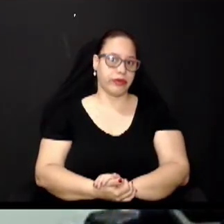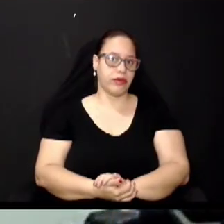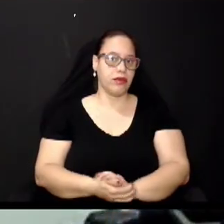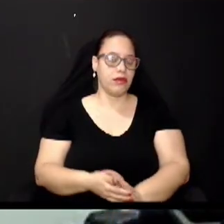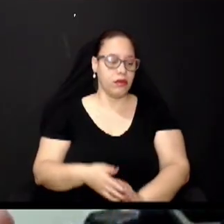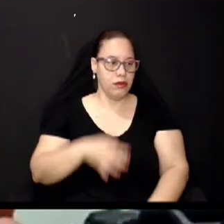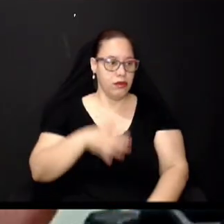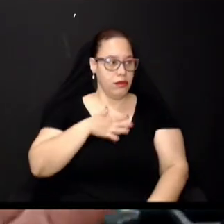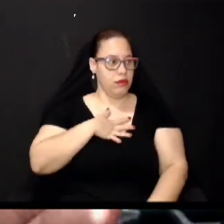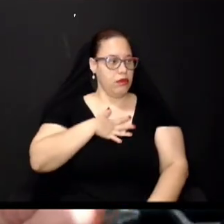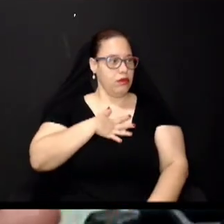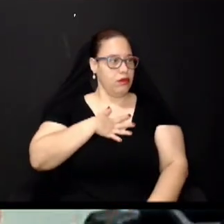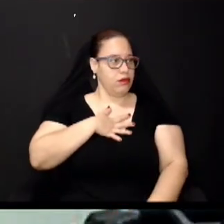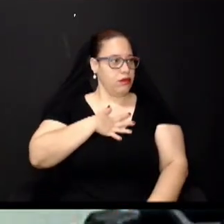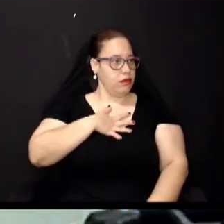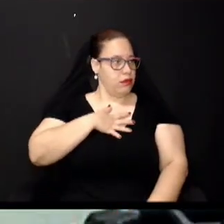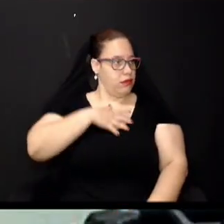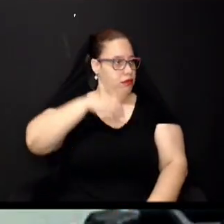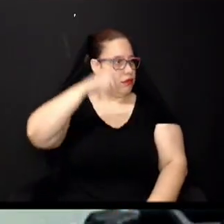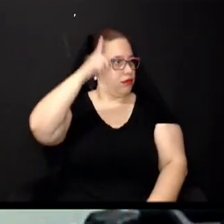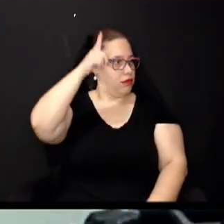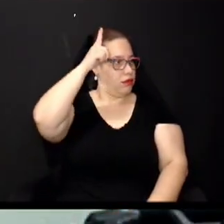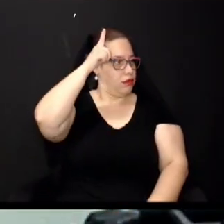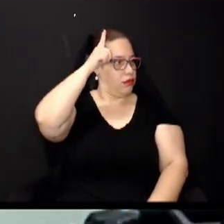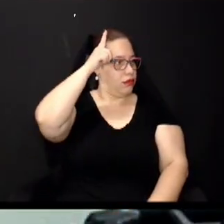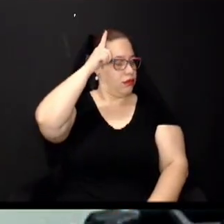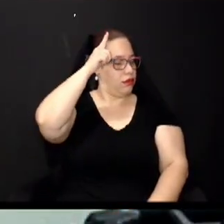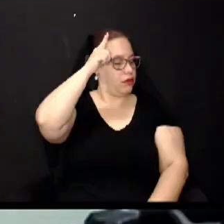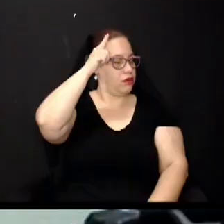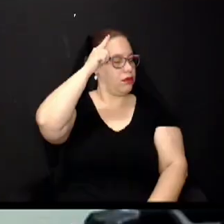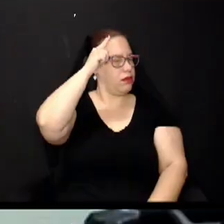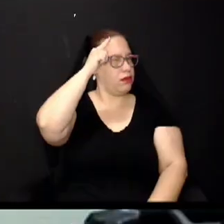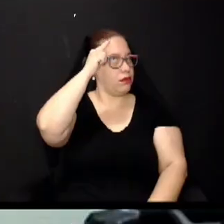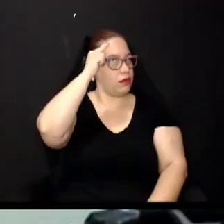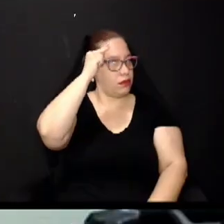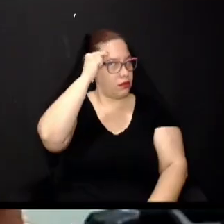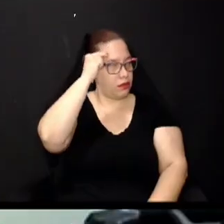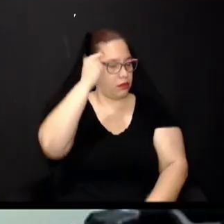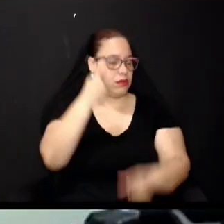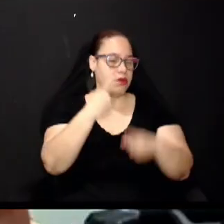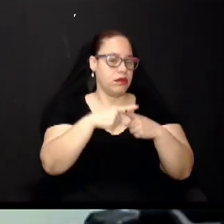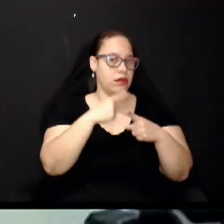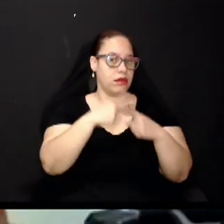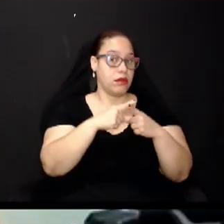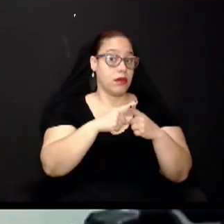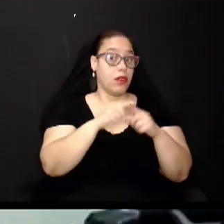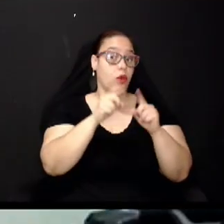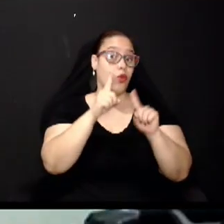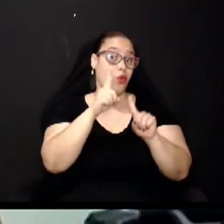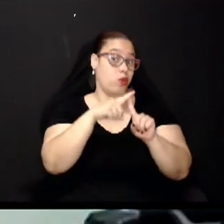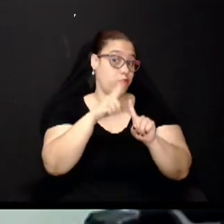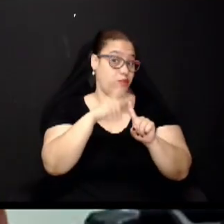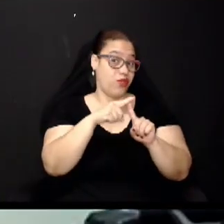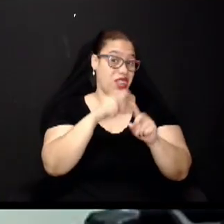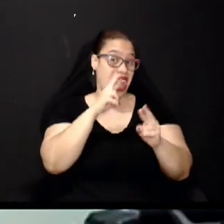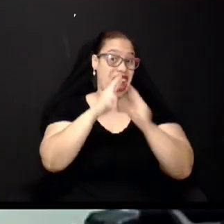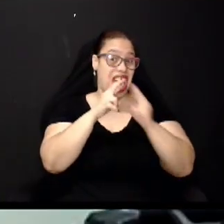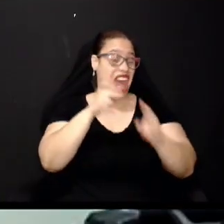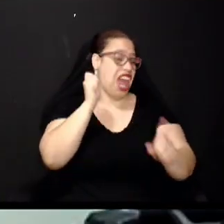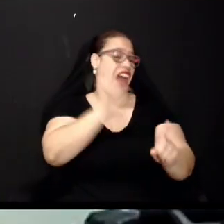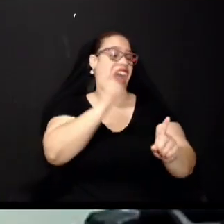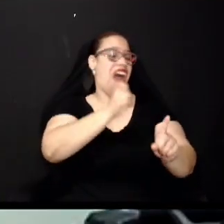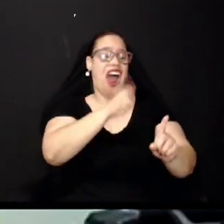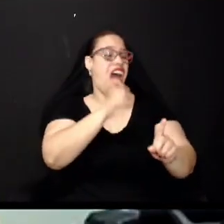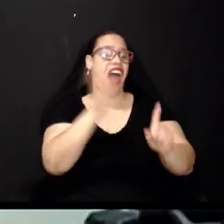mulher ela volta a respirar porque ela, nesse tipo de relacionamento onde ela é bombardeada por esse tipo de